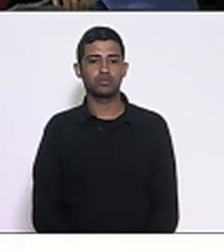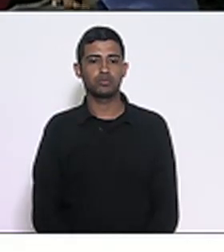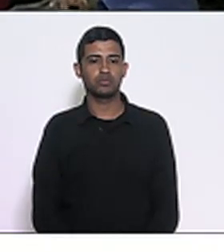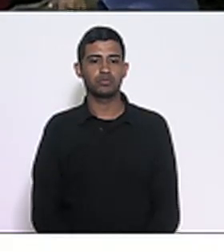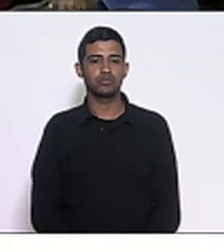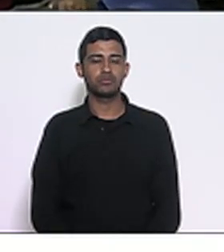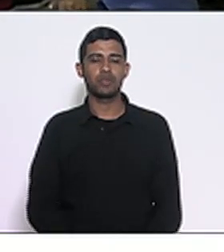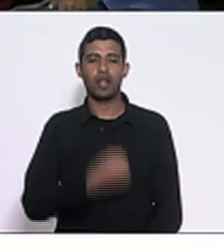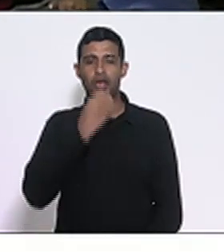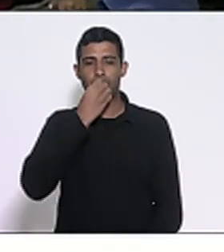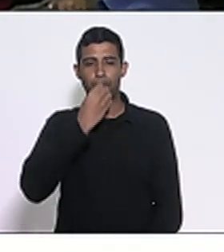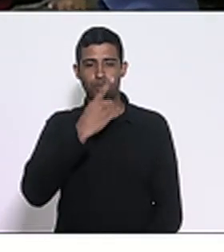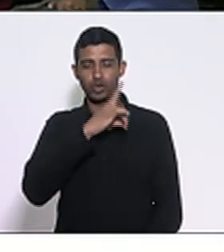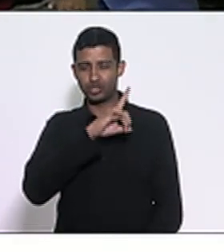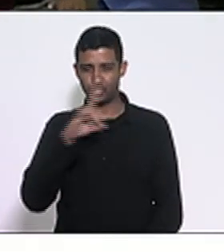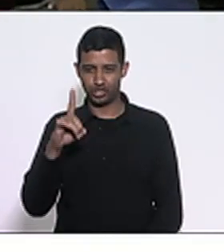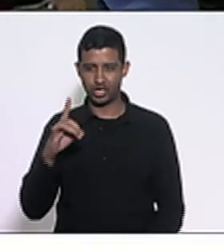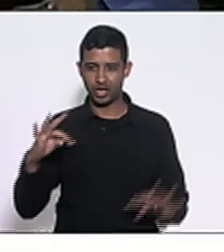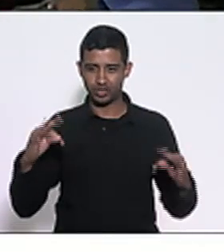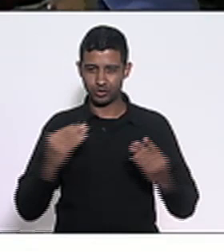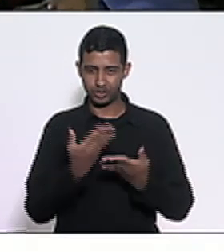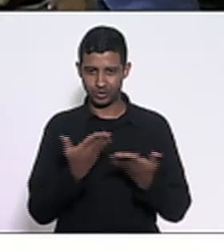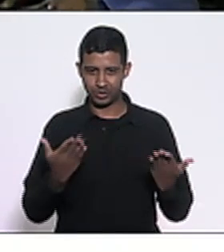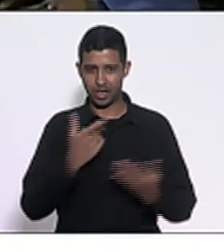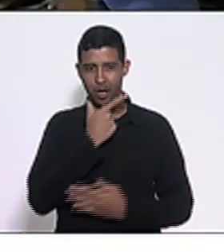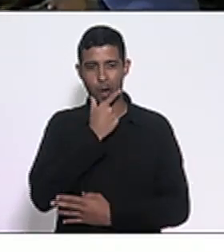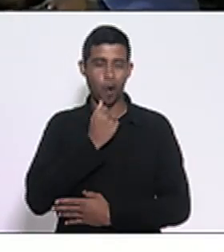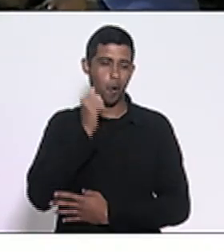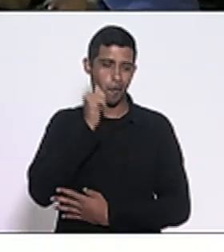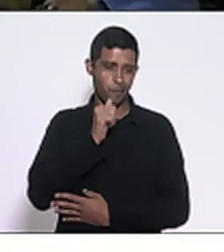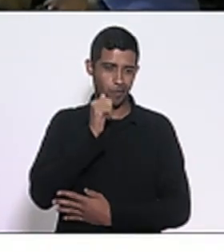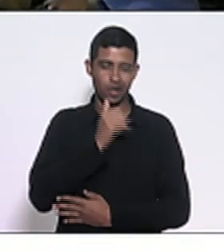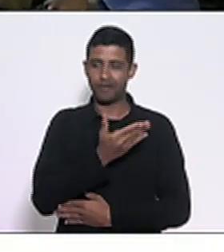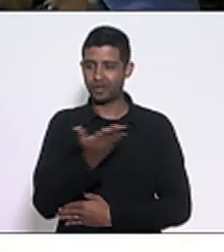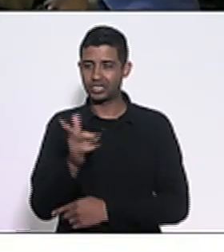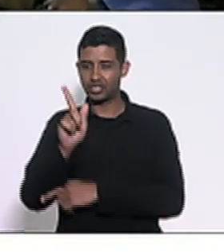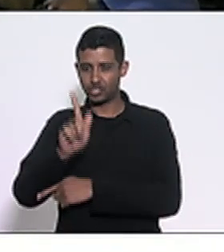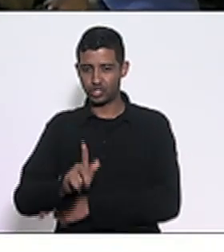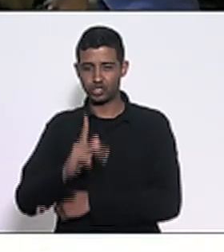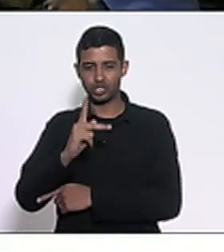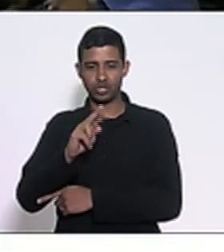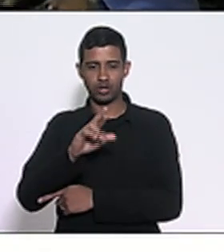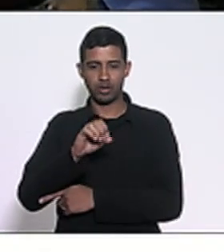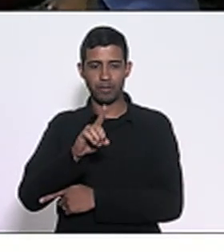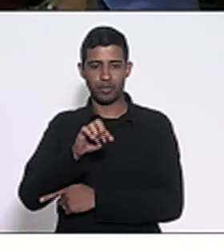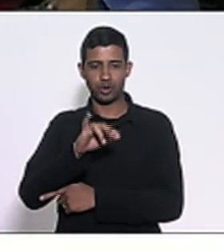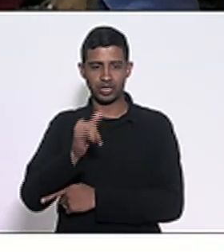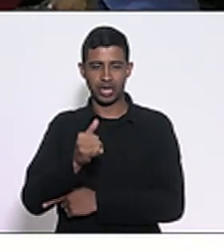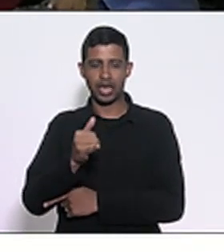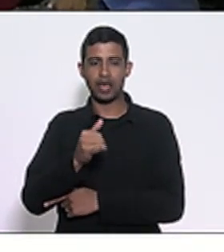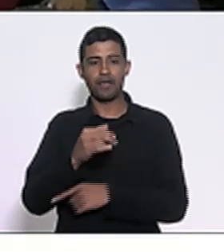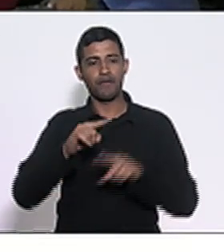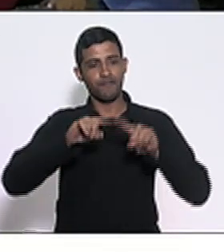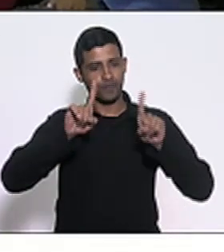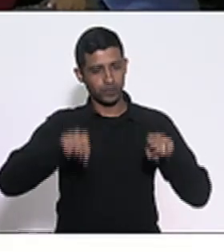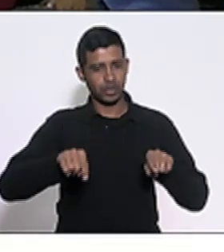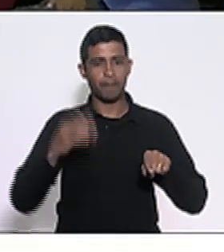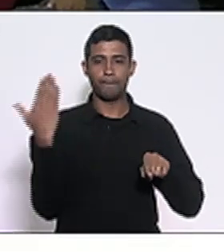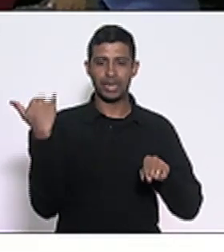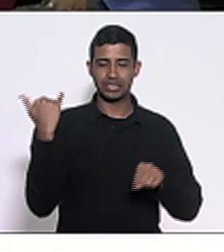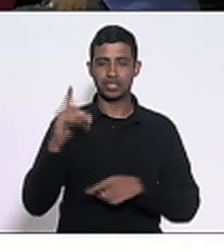Bom dia a todas e todos. Bom dia à equipe de gestão do Proderj, aos servidores aqui presentes, aos